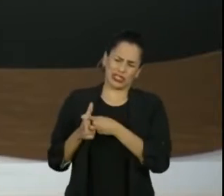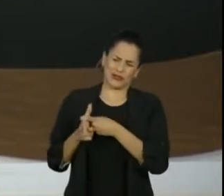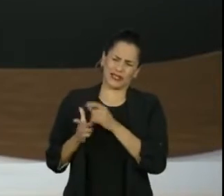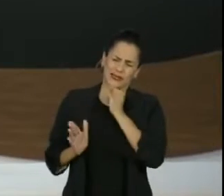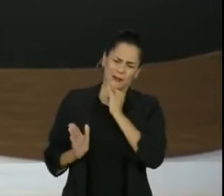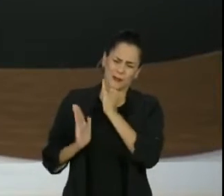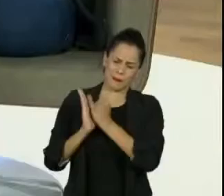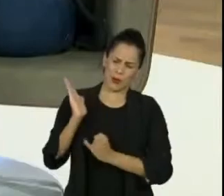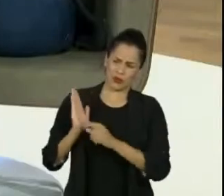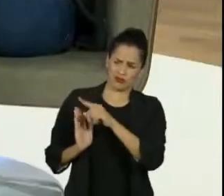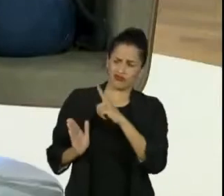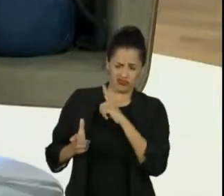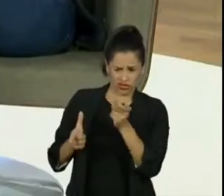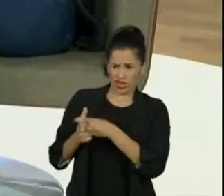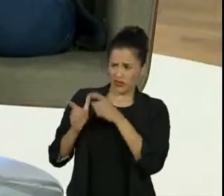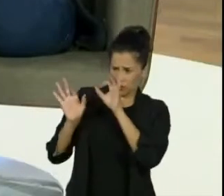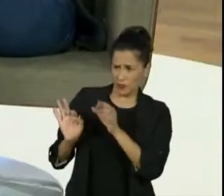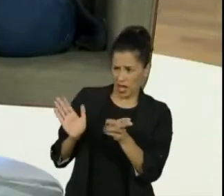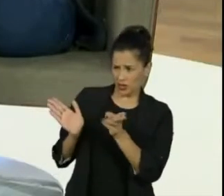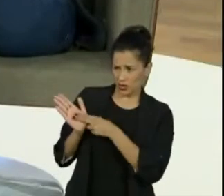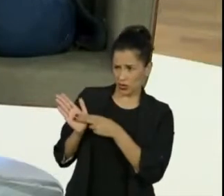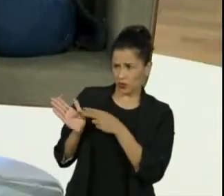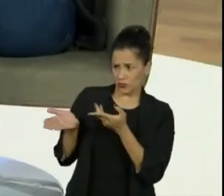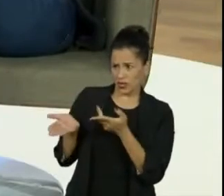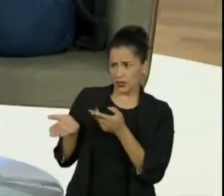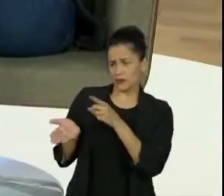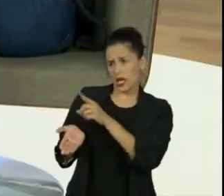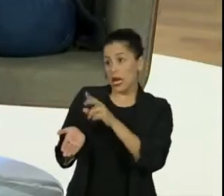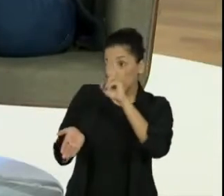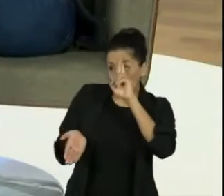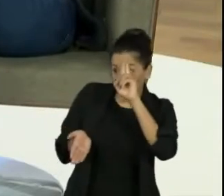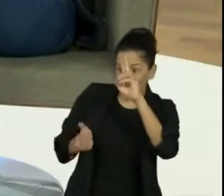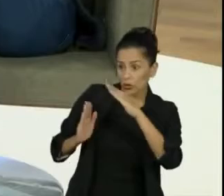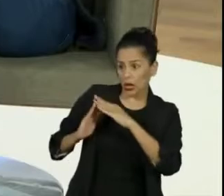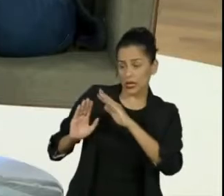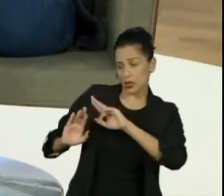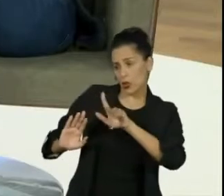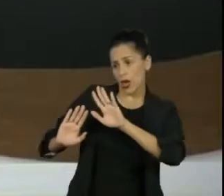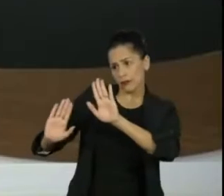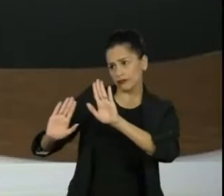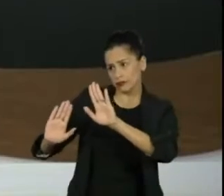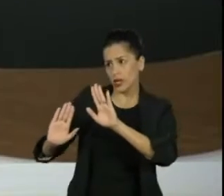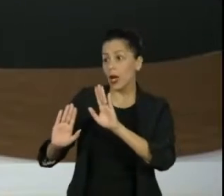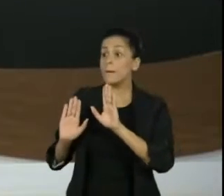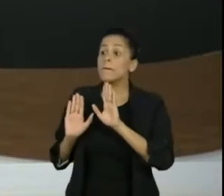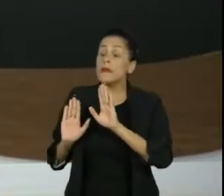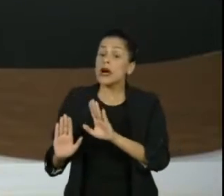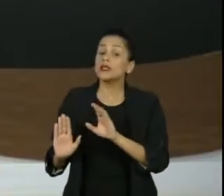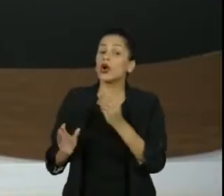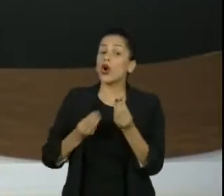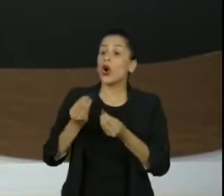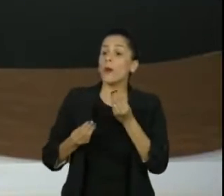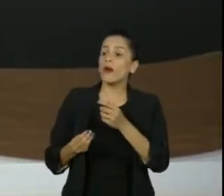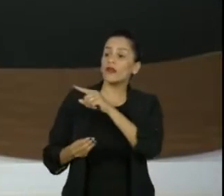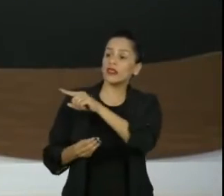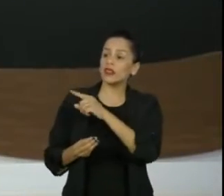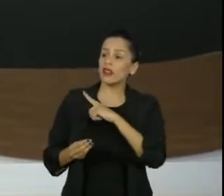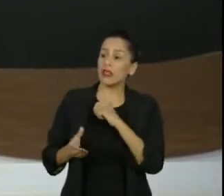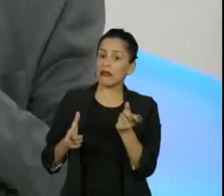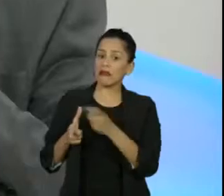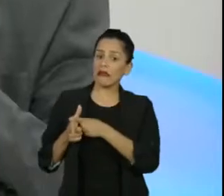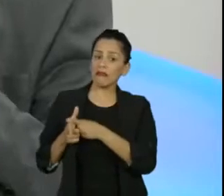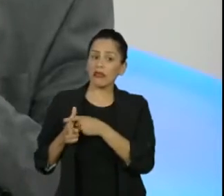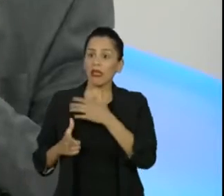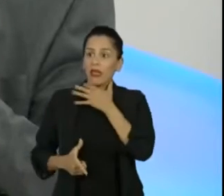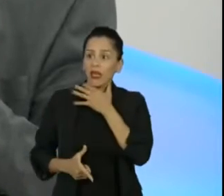tem, ainda que o senhor não seja o dono integral dos imóveis, como é que o senhor vai convencer outros munícipes que têm dívidas semelhantes a pagarem?